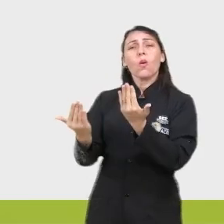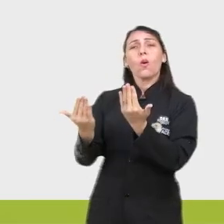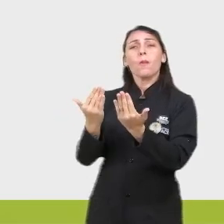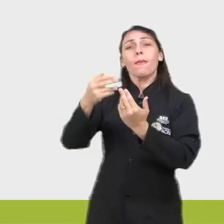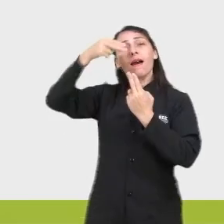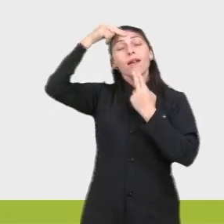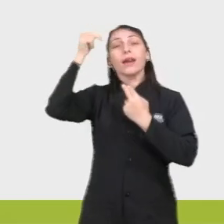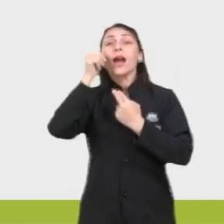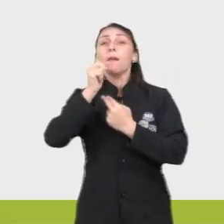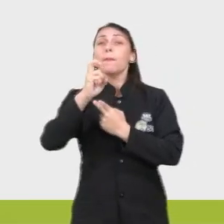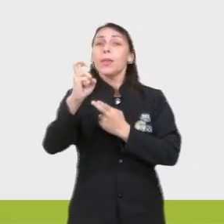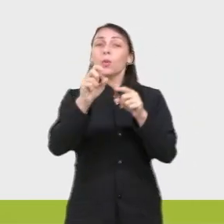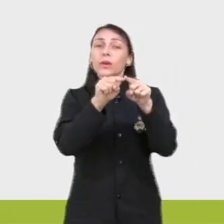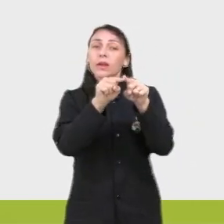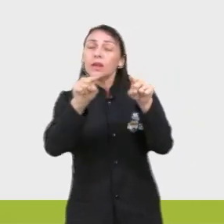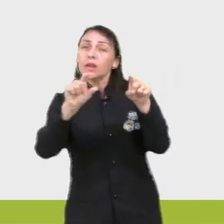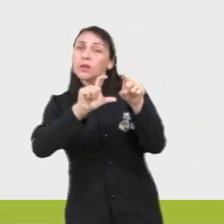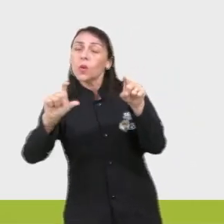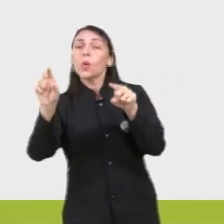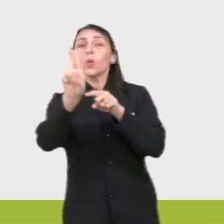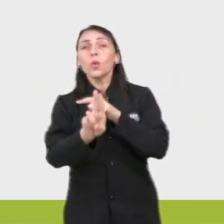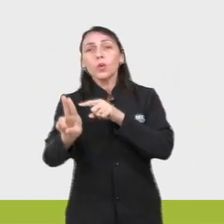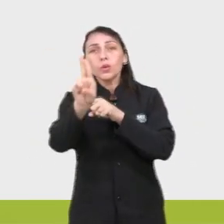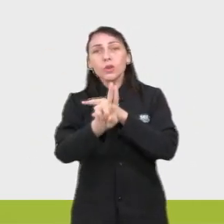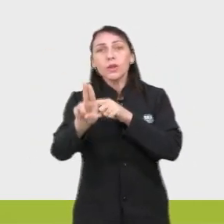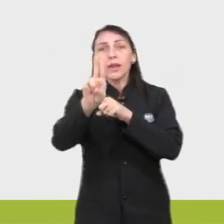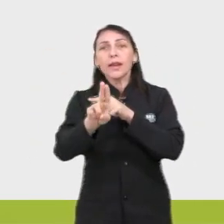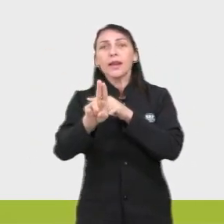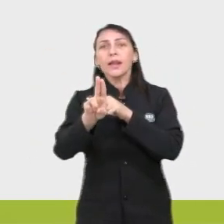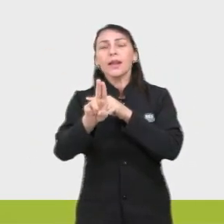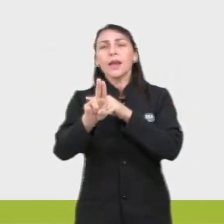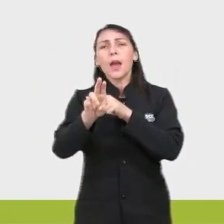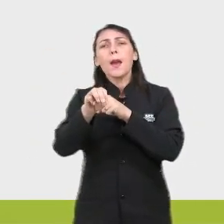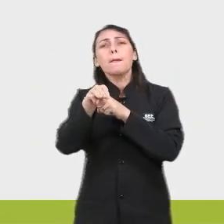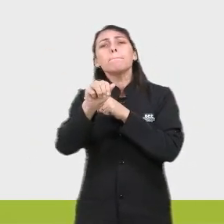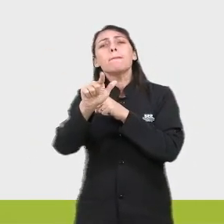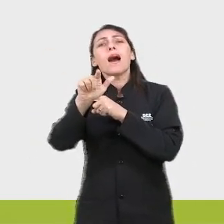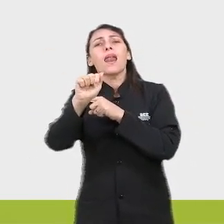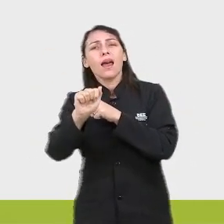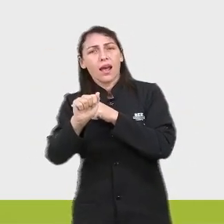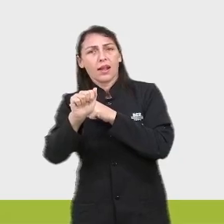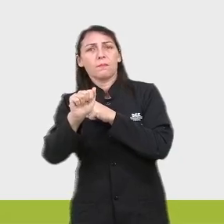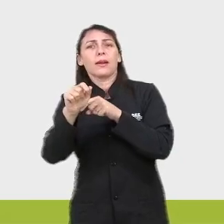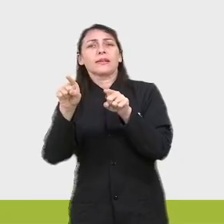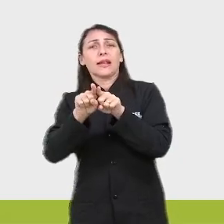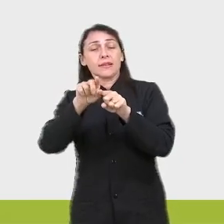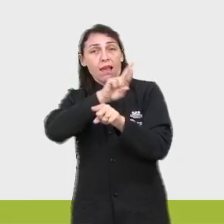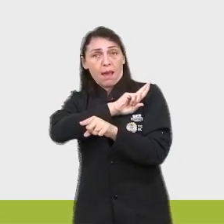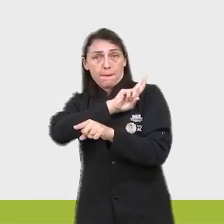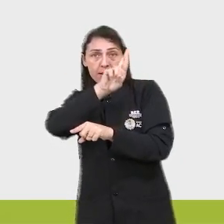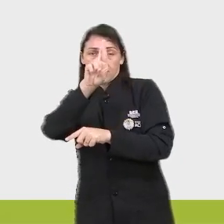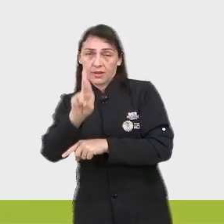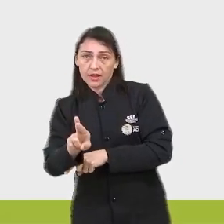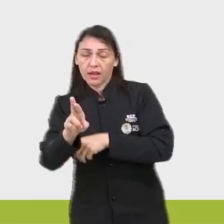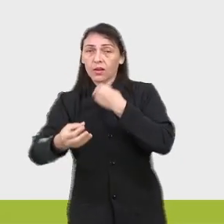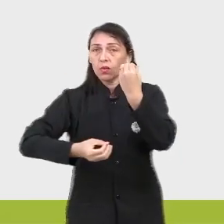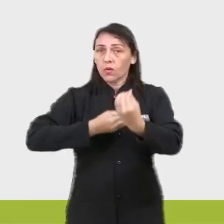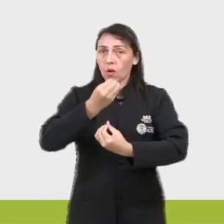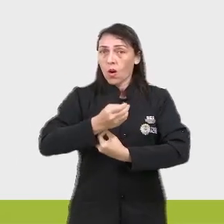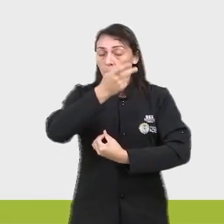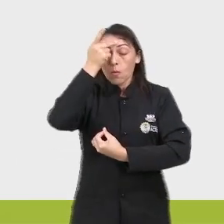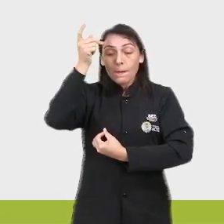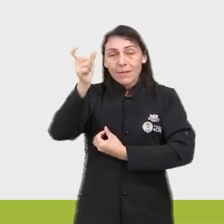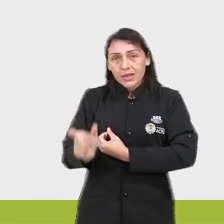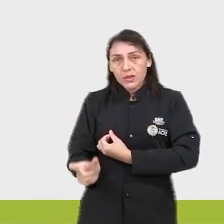no quinto verso utiliza a expressão mala leche, para se autorrepresentar como uma